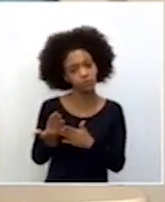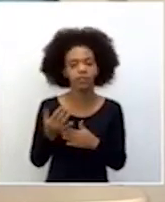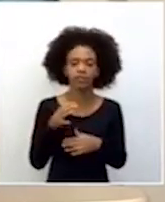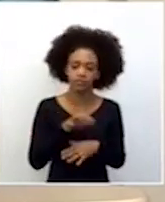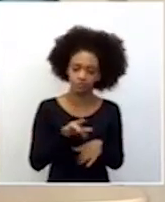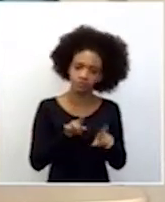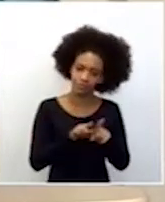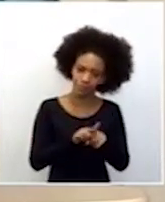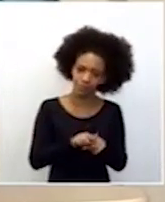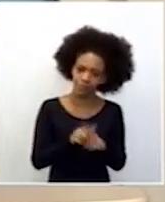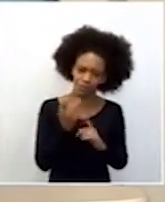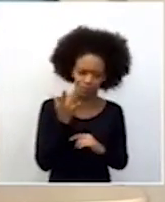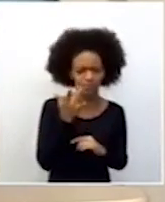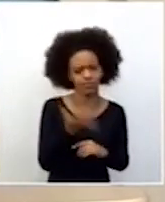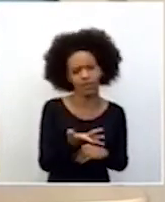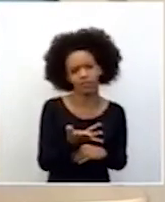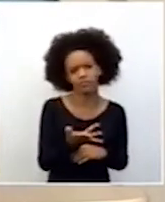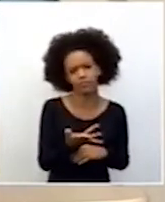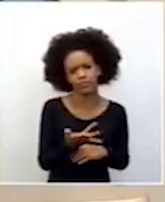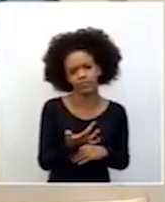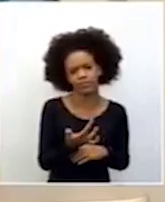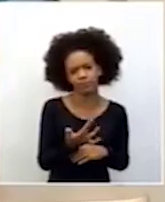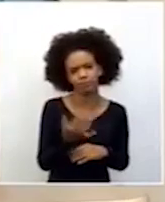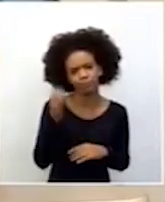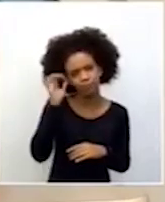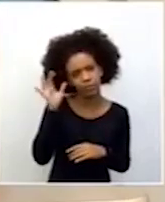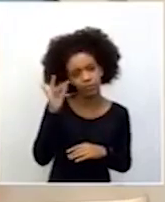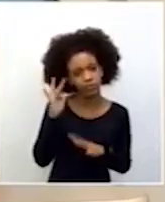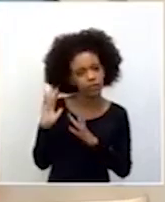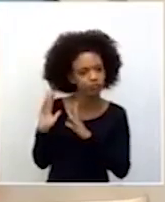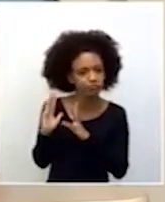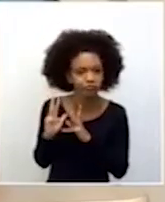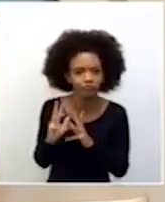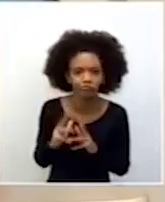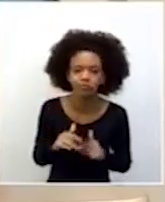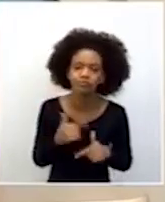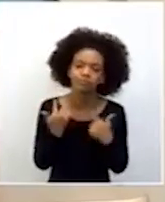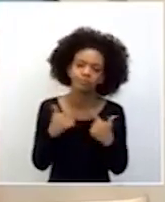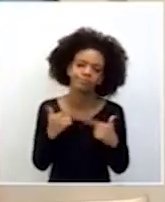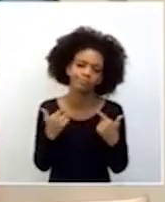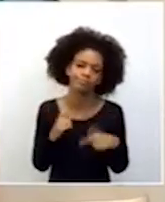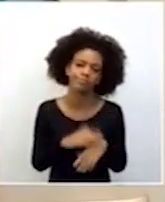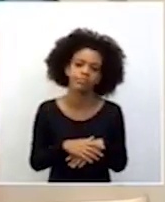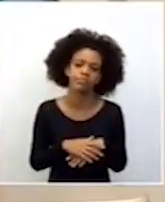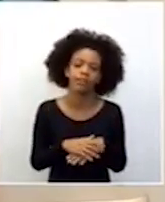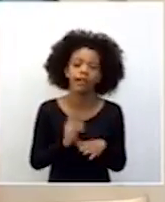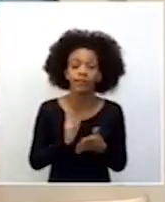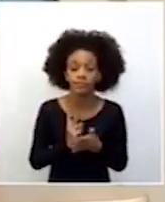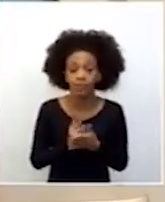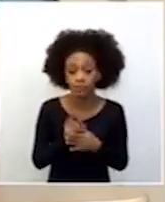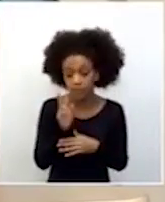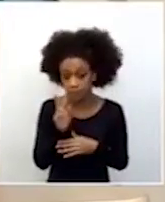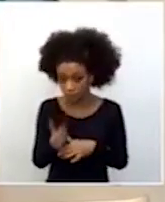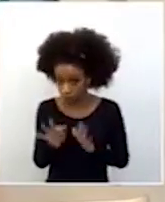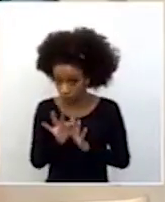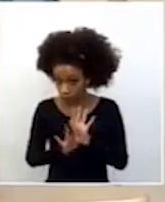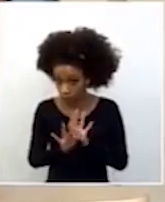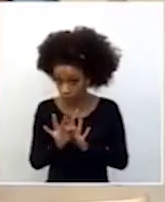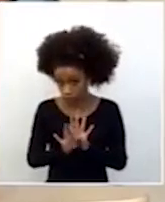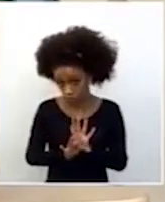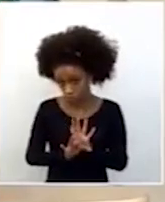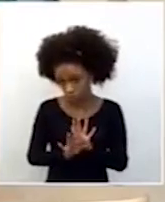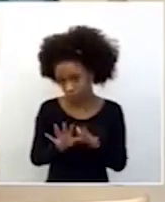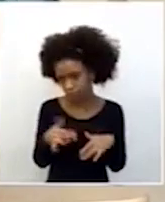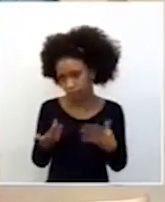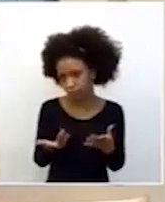hoje. É muito mais fácil para a gente imaginar que tudo ali é humor. Toda vez que a gente vê um texto em